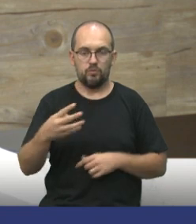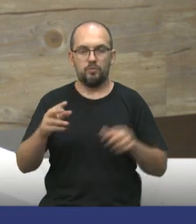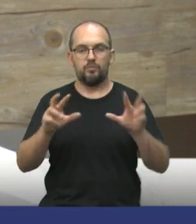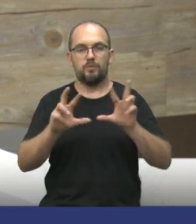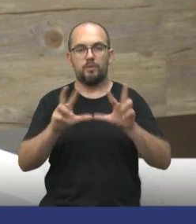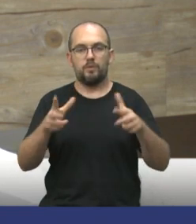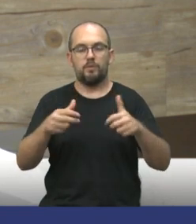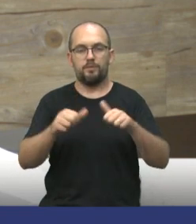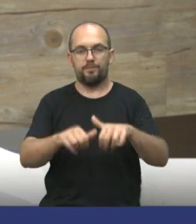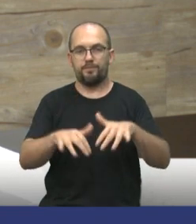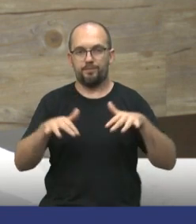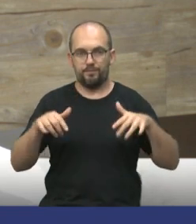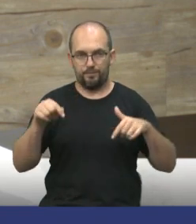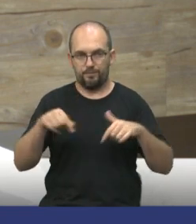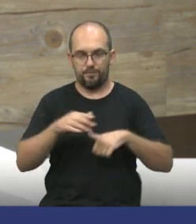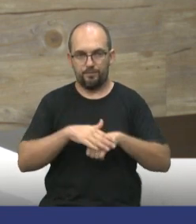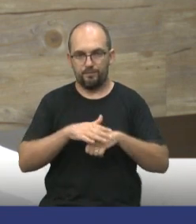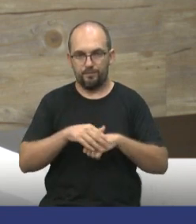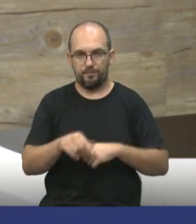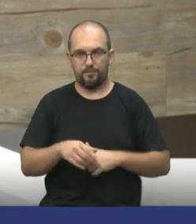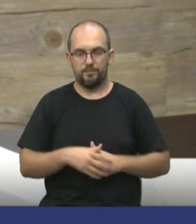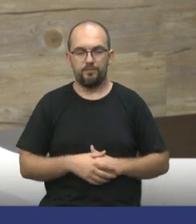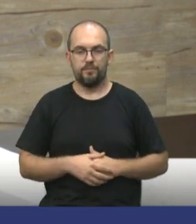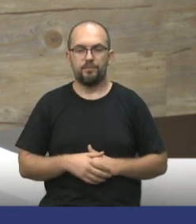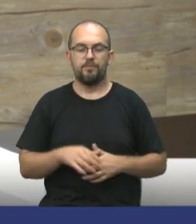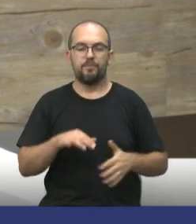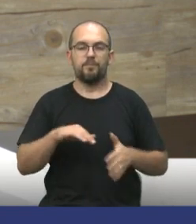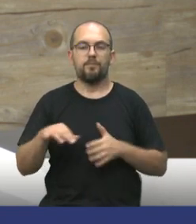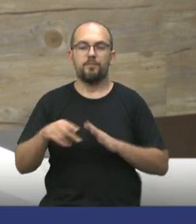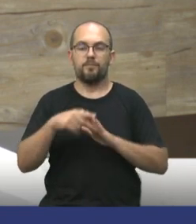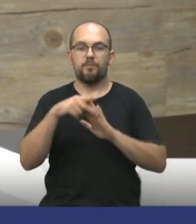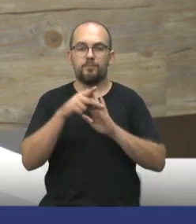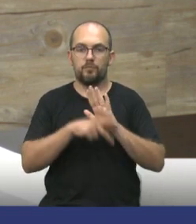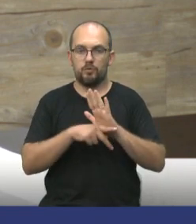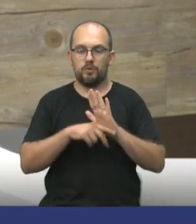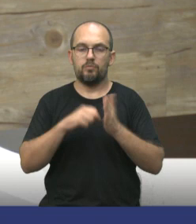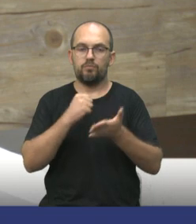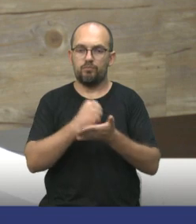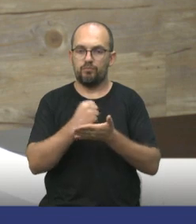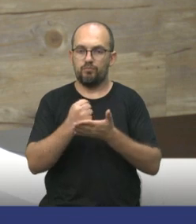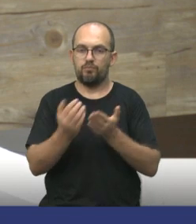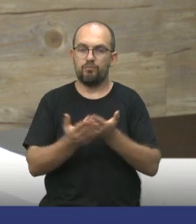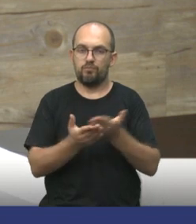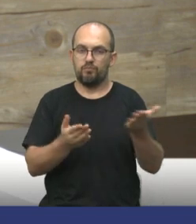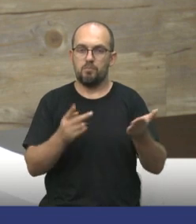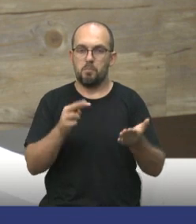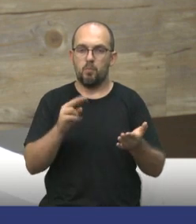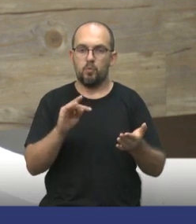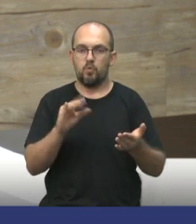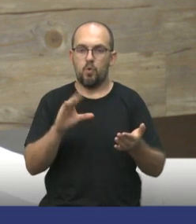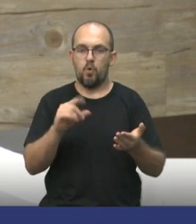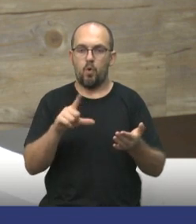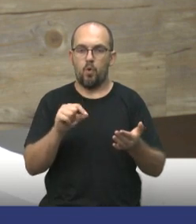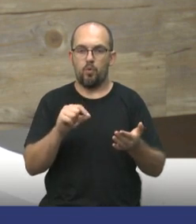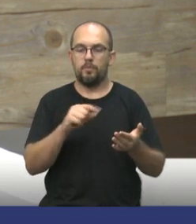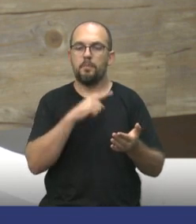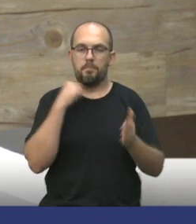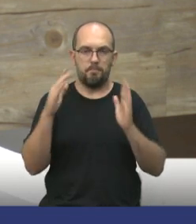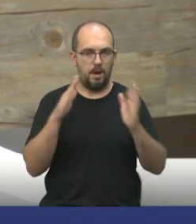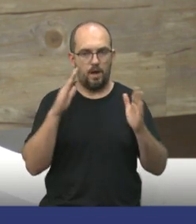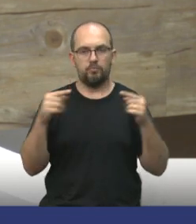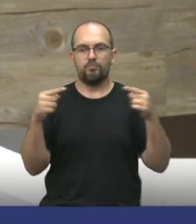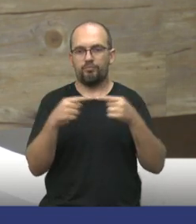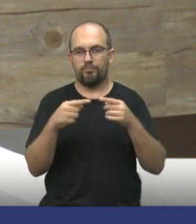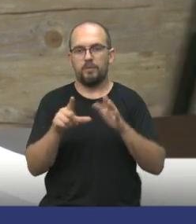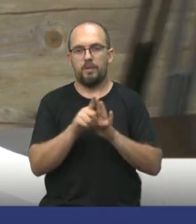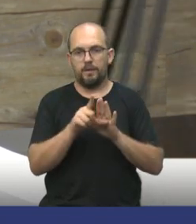Câmara Municipal de Jaú. O projeto foi protocolizado nesta casa dentro do prazo previsto na legislação.